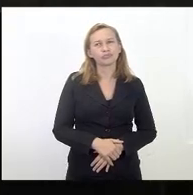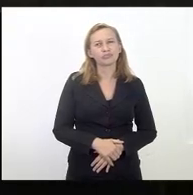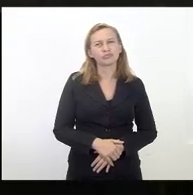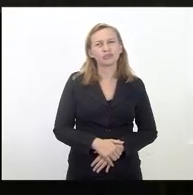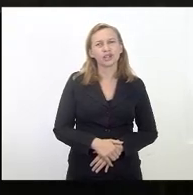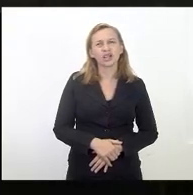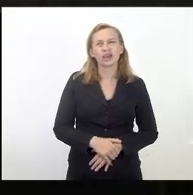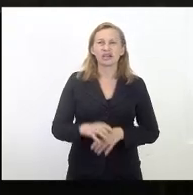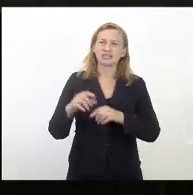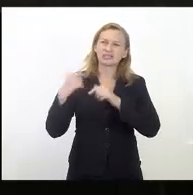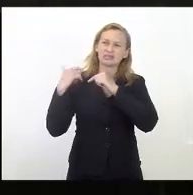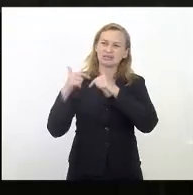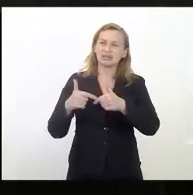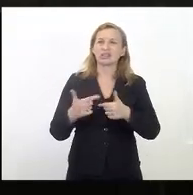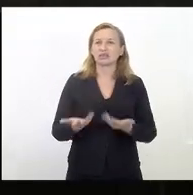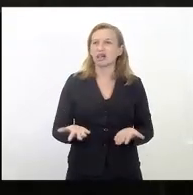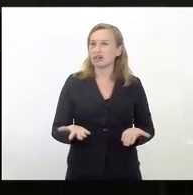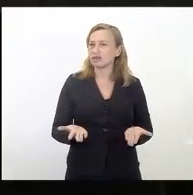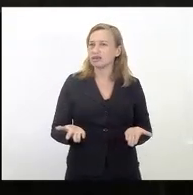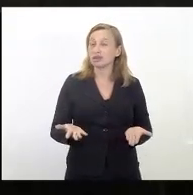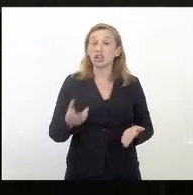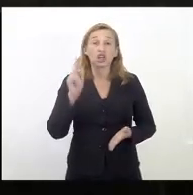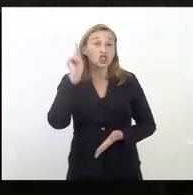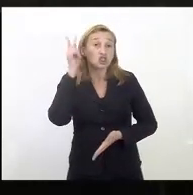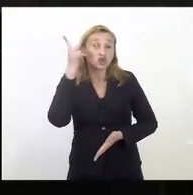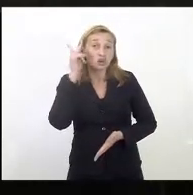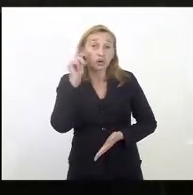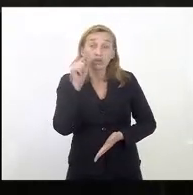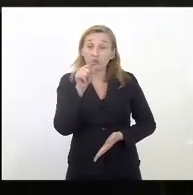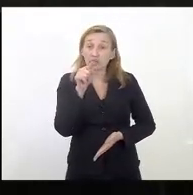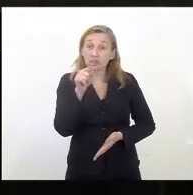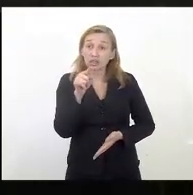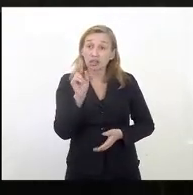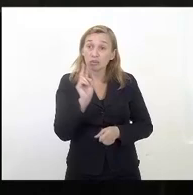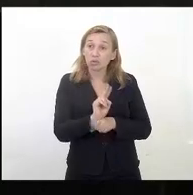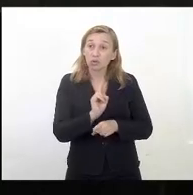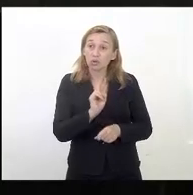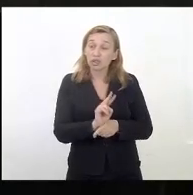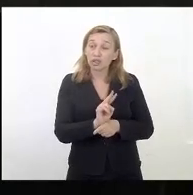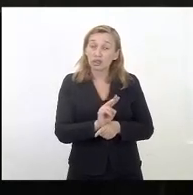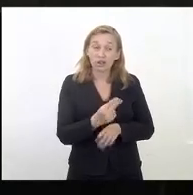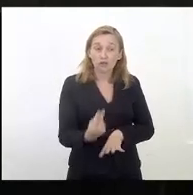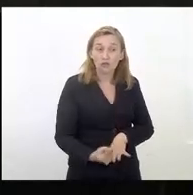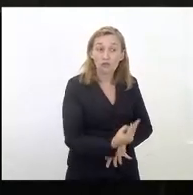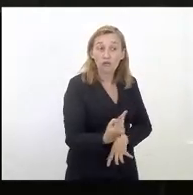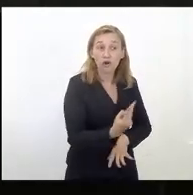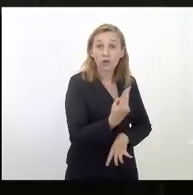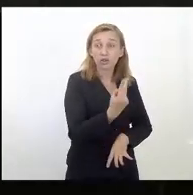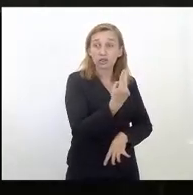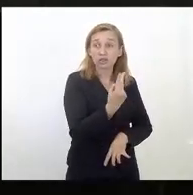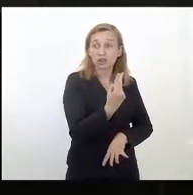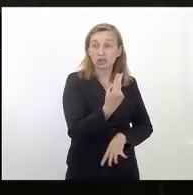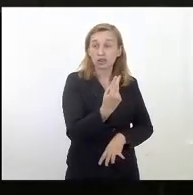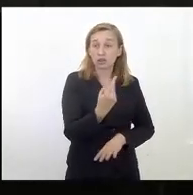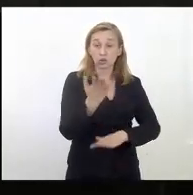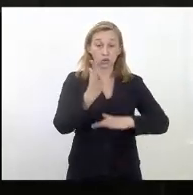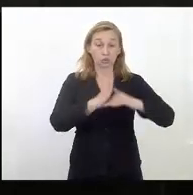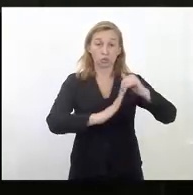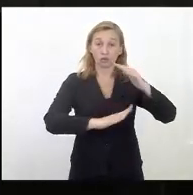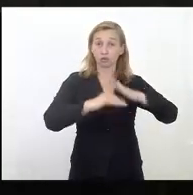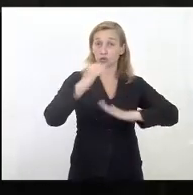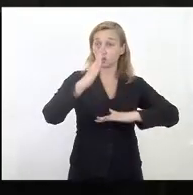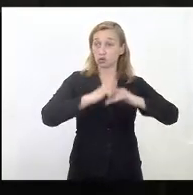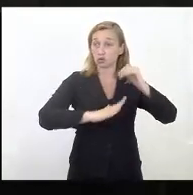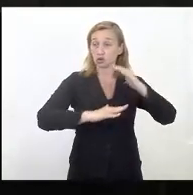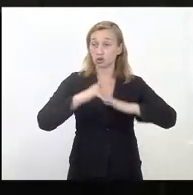tá ultrapassado não dá mais Liga essa história de que você fazer a defesa da valorização da profissionalização